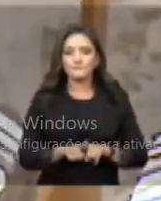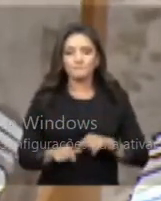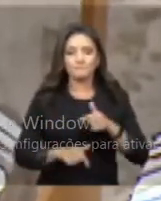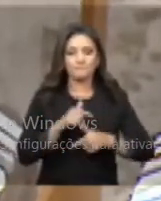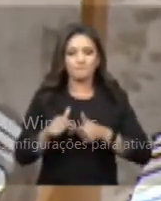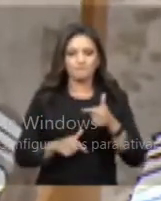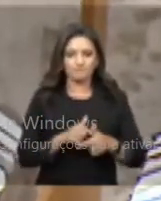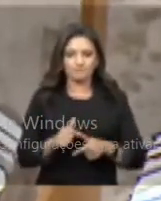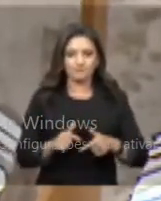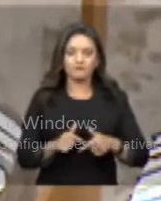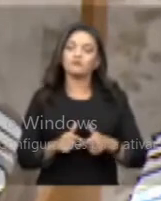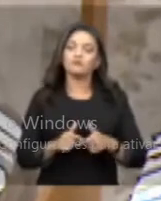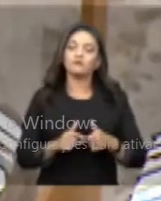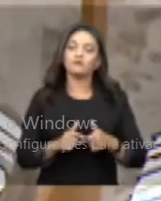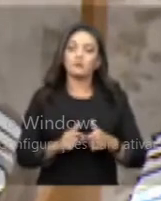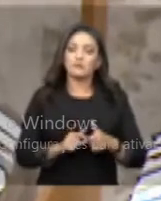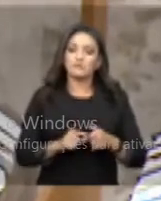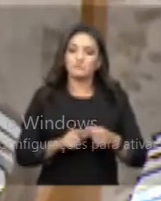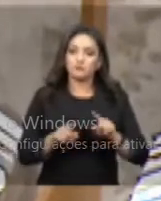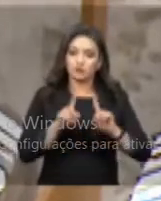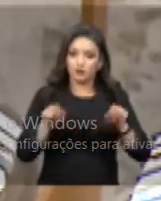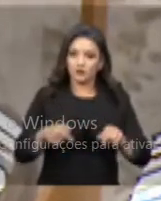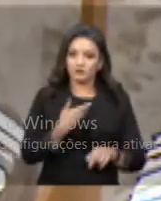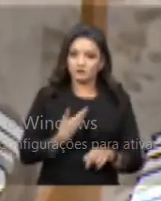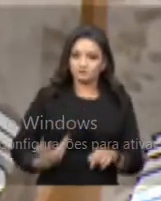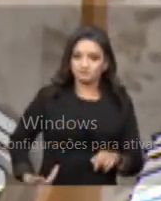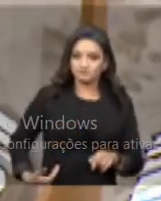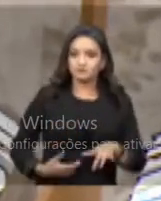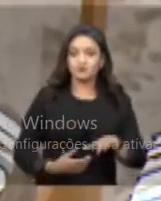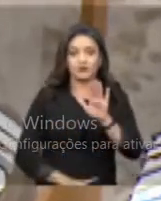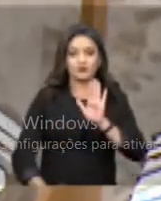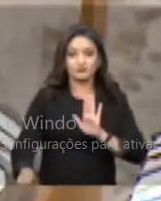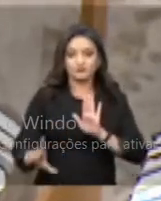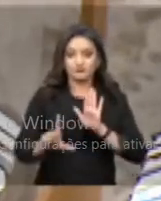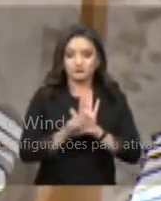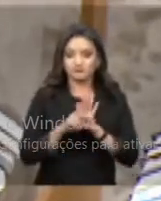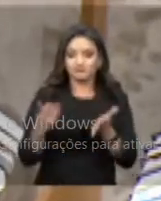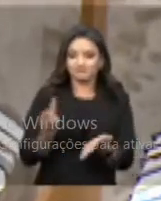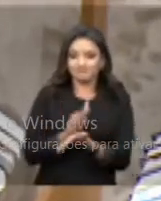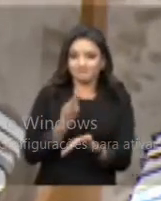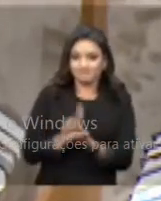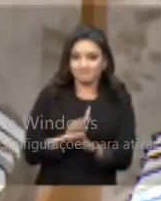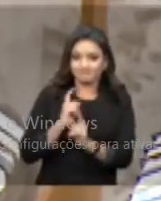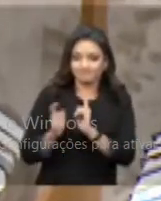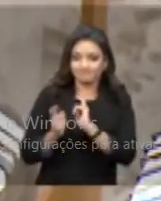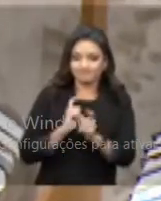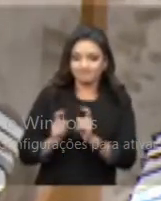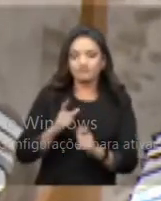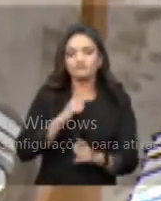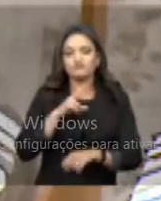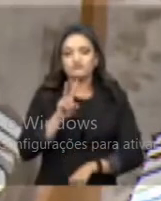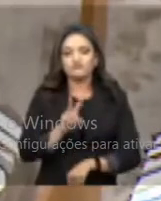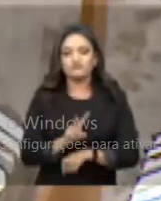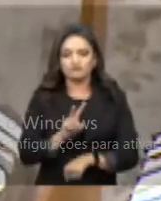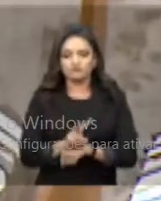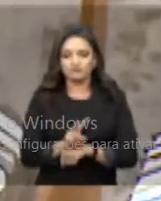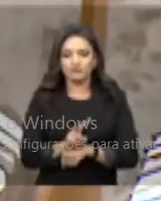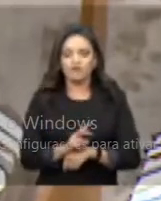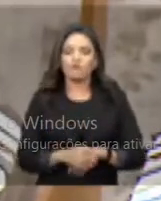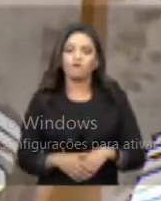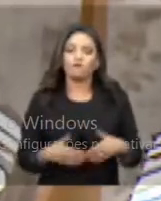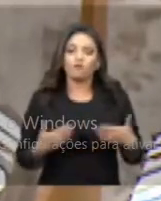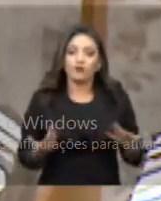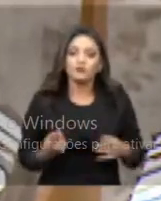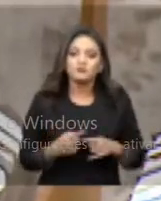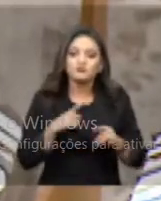funções e cargos públicos. A lei de improbidade administrativa integra o sistema da tutela da probidade, que, além